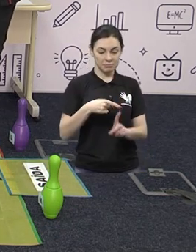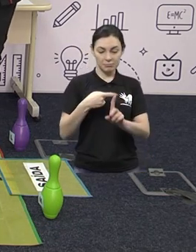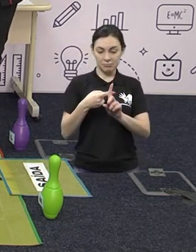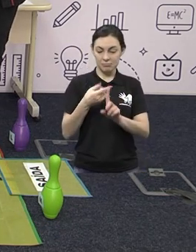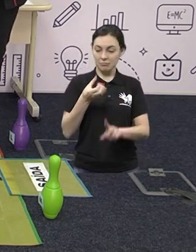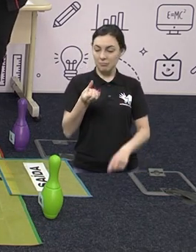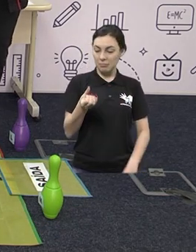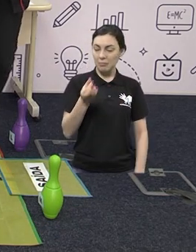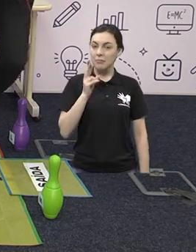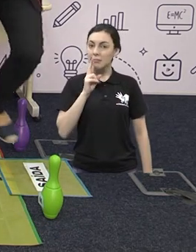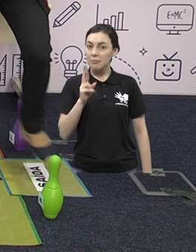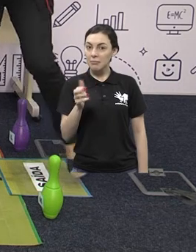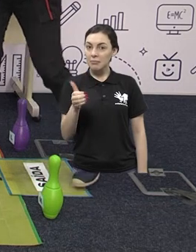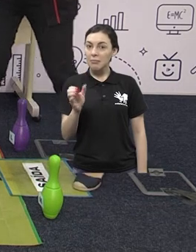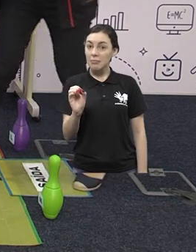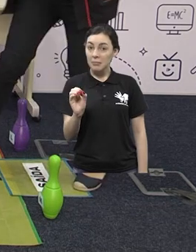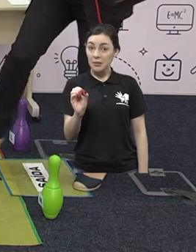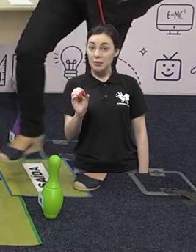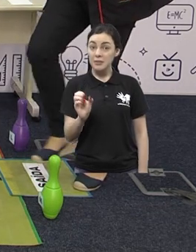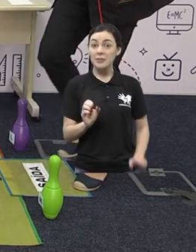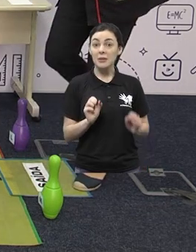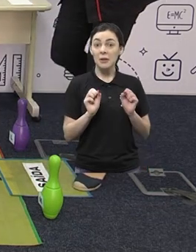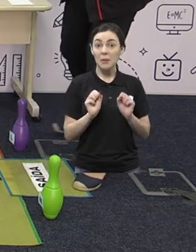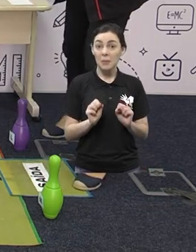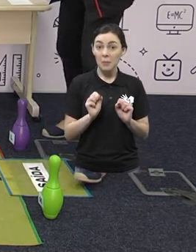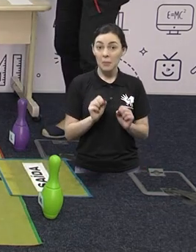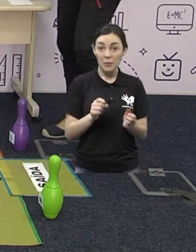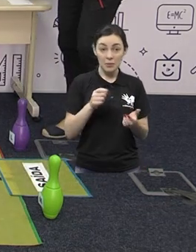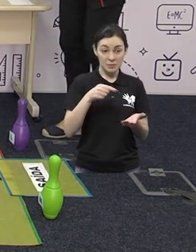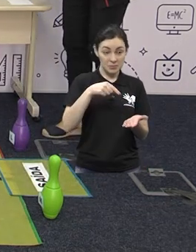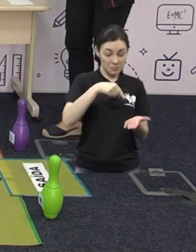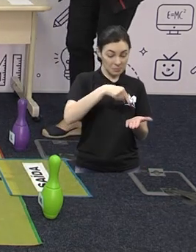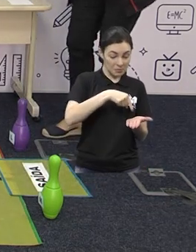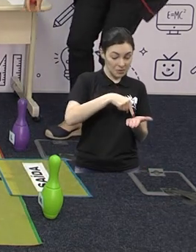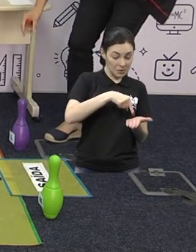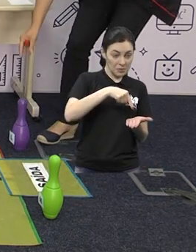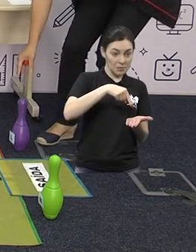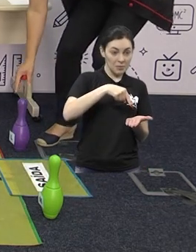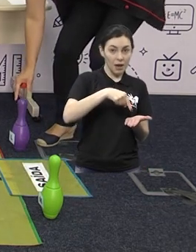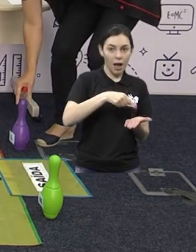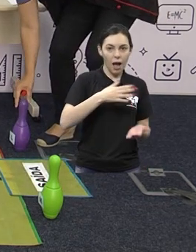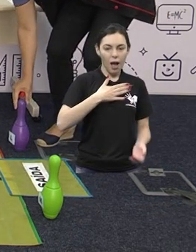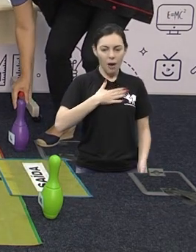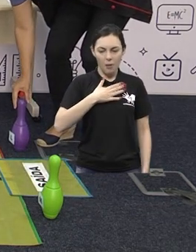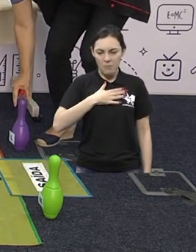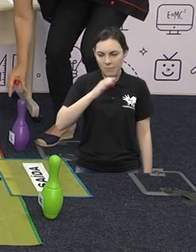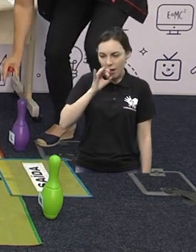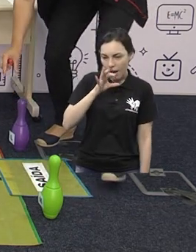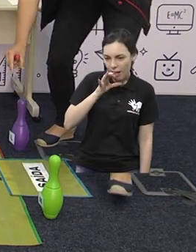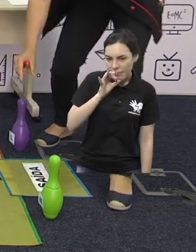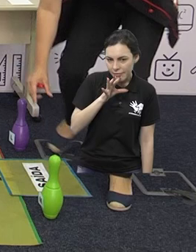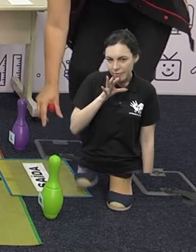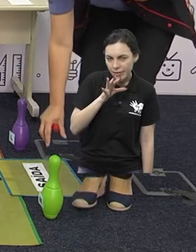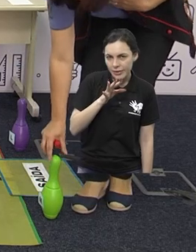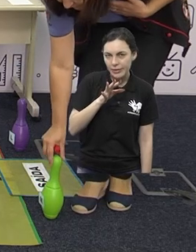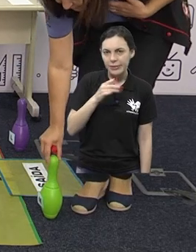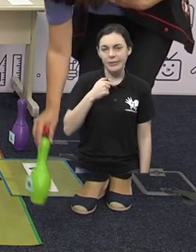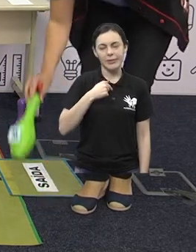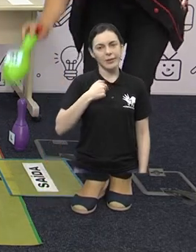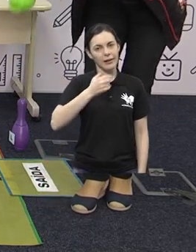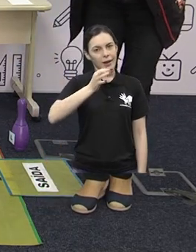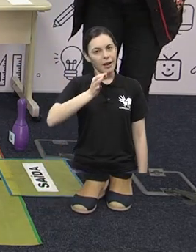4 mais 6, eu tenho 10. Eu posso, então, pode pegar o meu é o verde. O M,